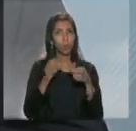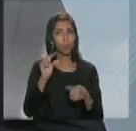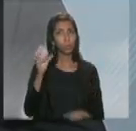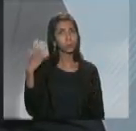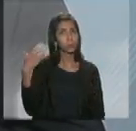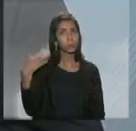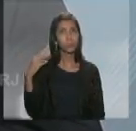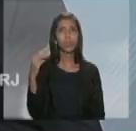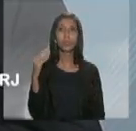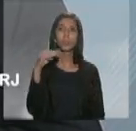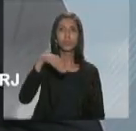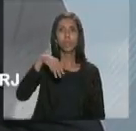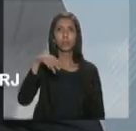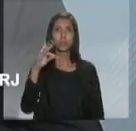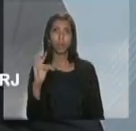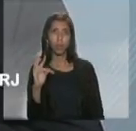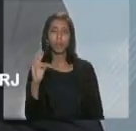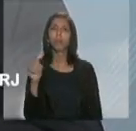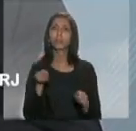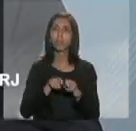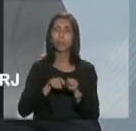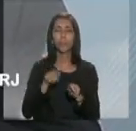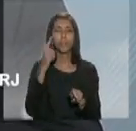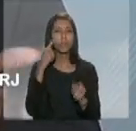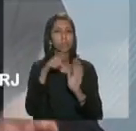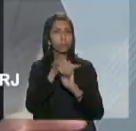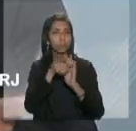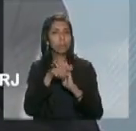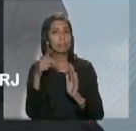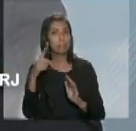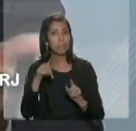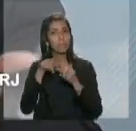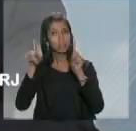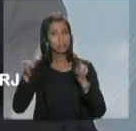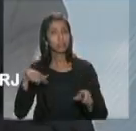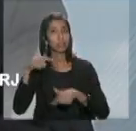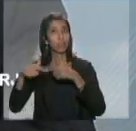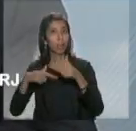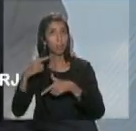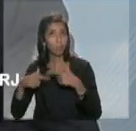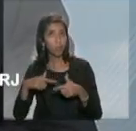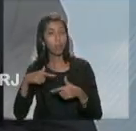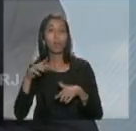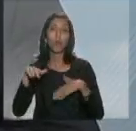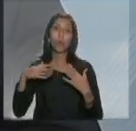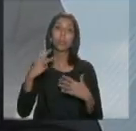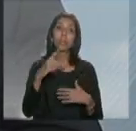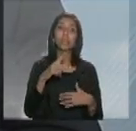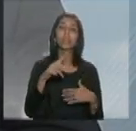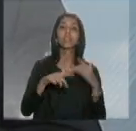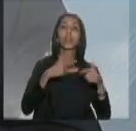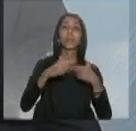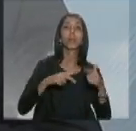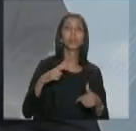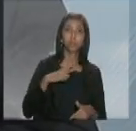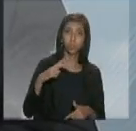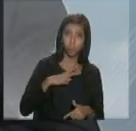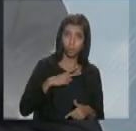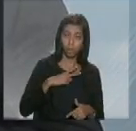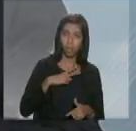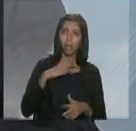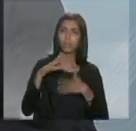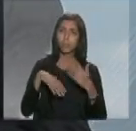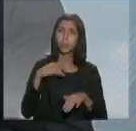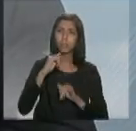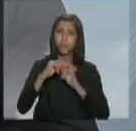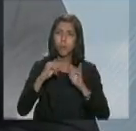gente fechou recentemente, por exemplo, o Ministério do Trabalho, para você verificar não só se ele é um funcionário público, mas talvez ele tenha um emprego privado. Na medida que a gente for